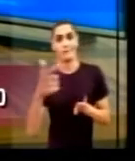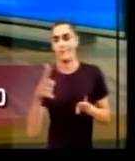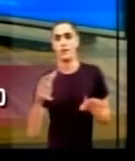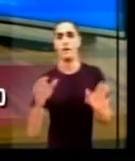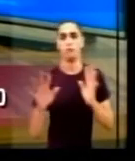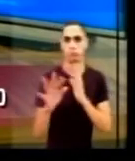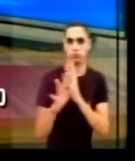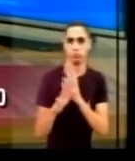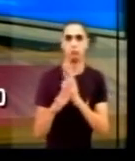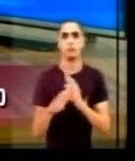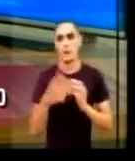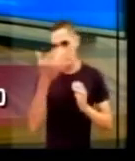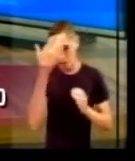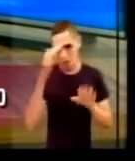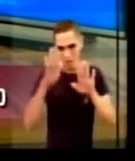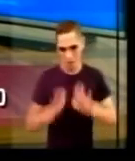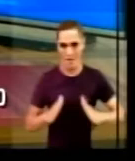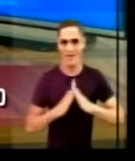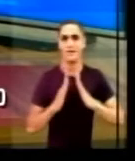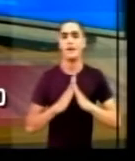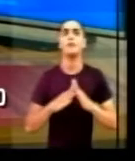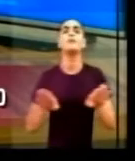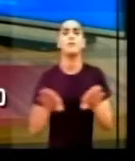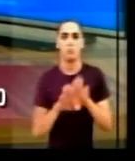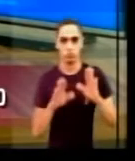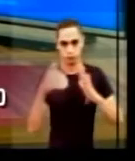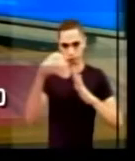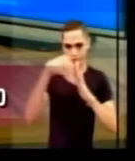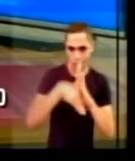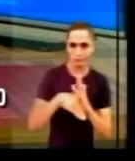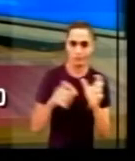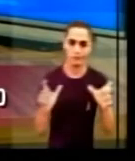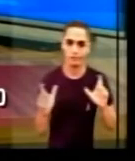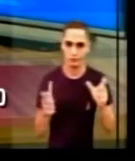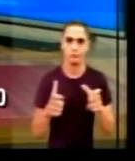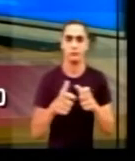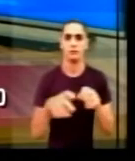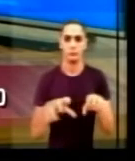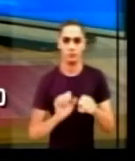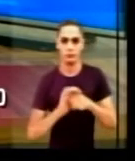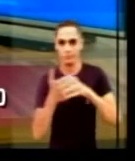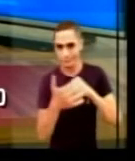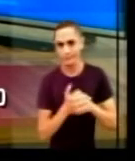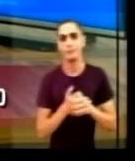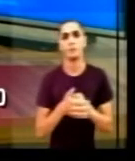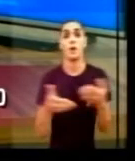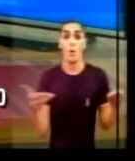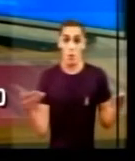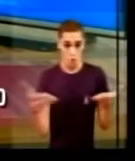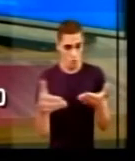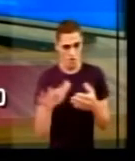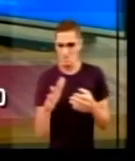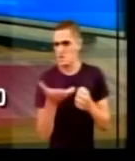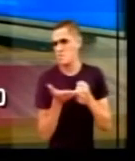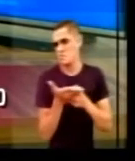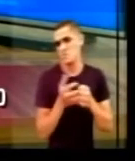óbitos. Tá? Hoje nós estamos com uma média de 3 óbitos, média móvel de 3